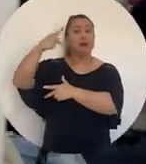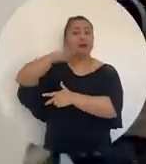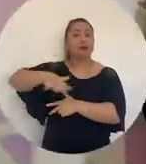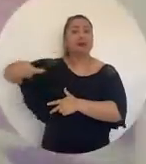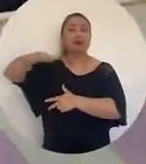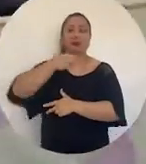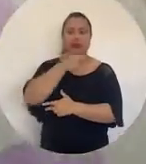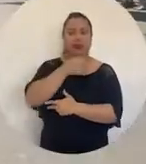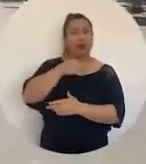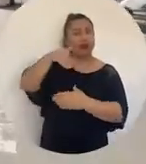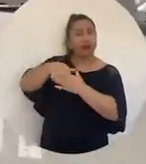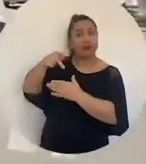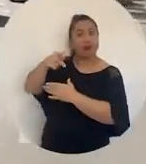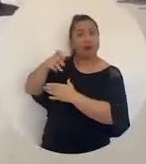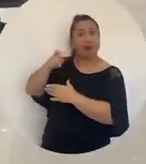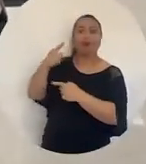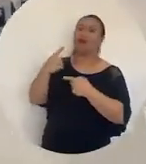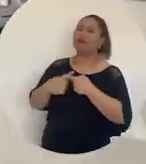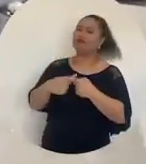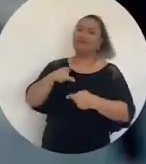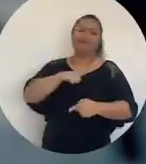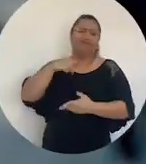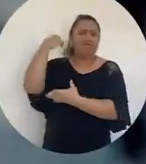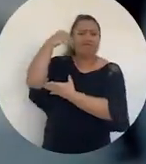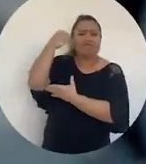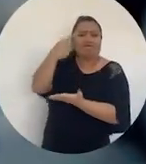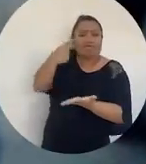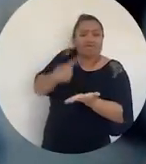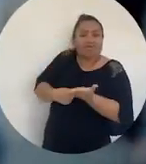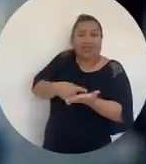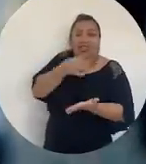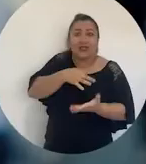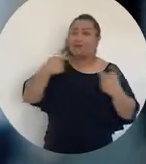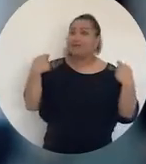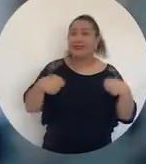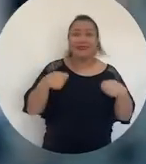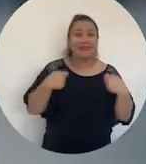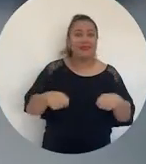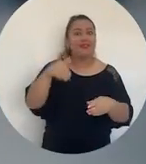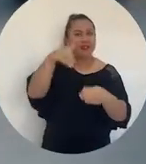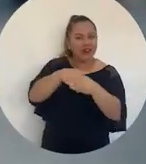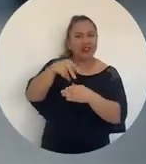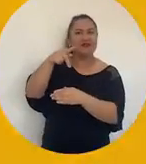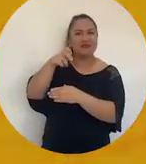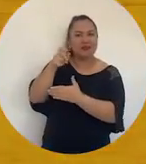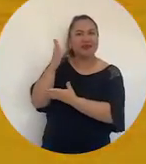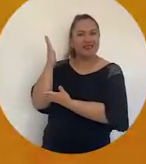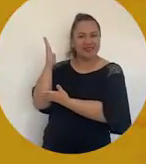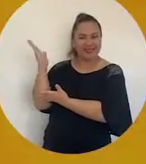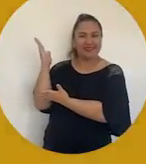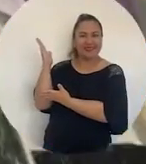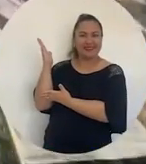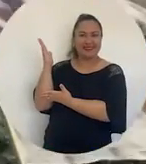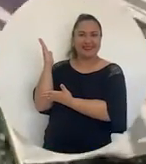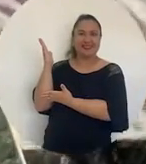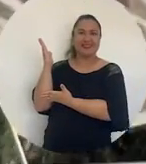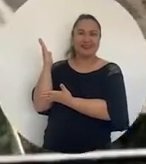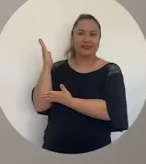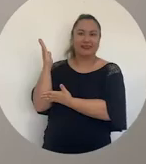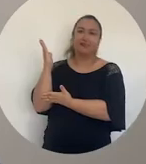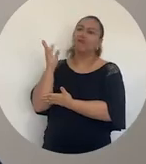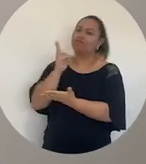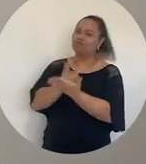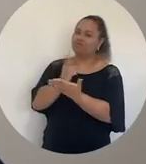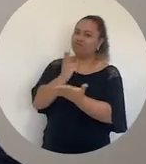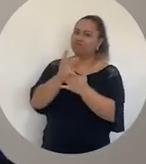públicas de Caxias do Sul. Eu voto no Pepe porque ele reúne a experiência e o comprometimento que Caxias precisa. Vote Pepe! O 13 é voto